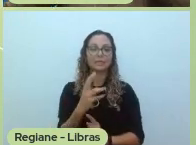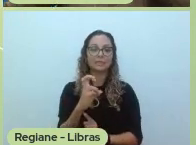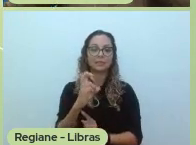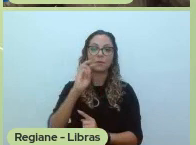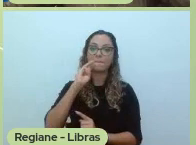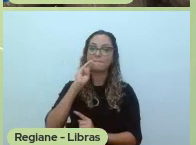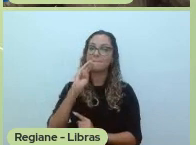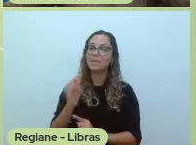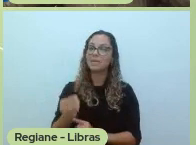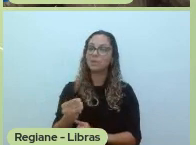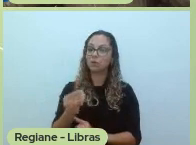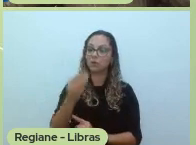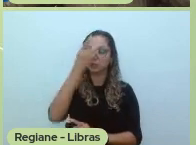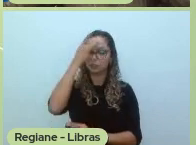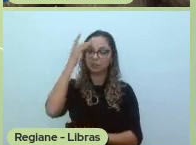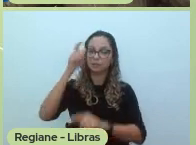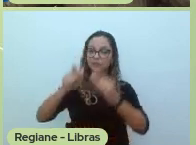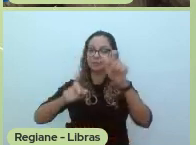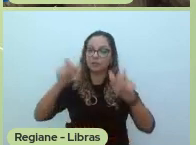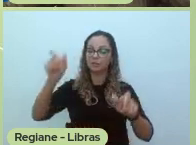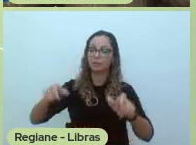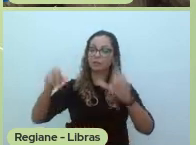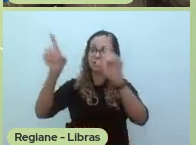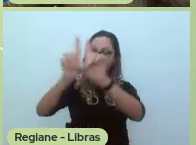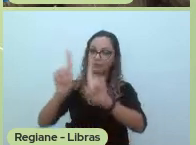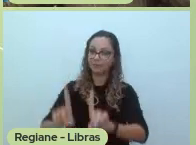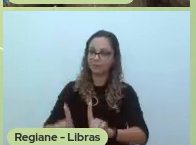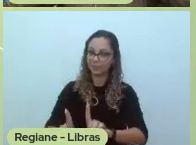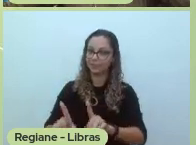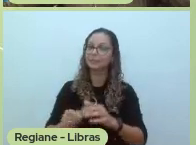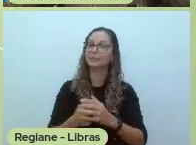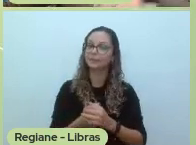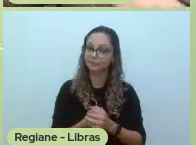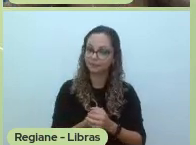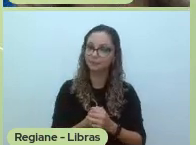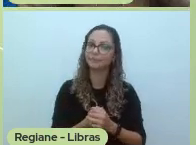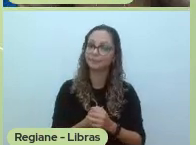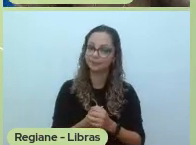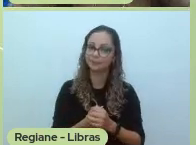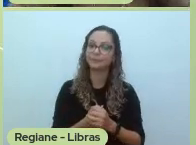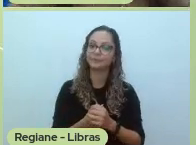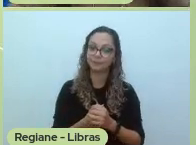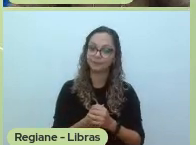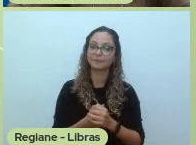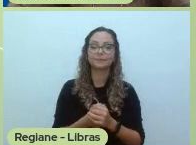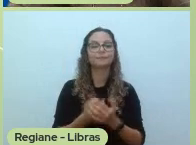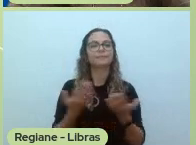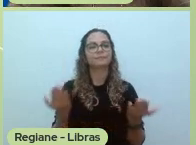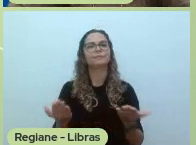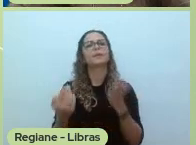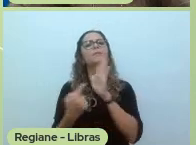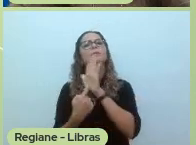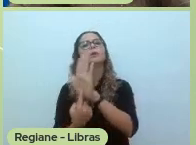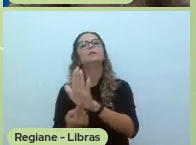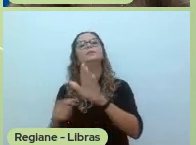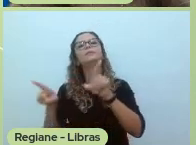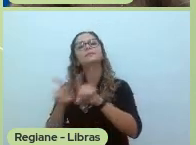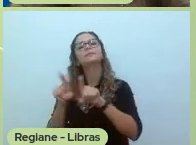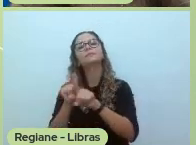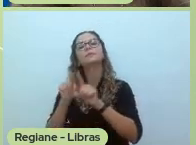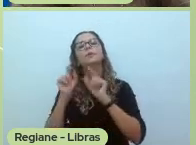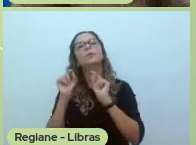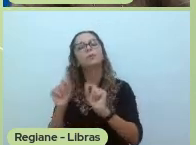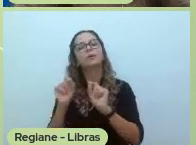pessoas com deficiência. E aqui eu acrescento mais um viés inconsciente, que é aquela nossa